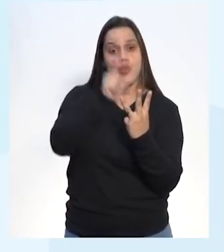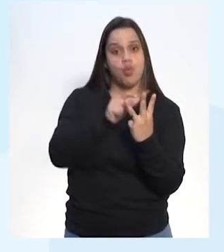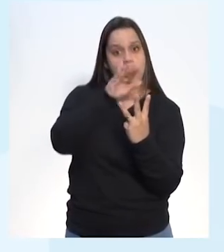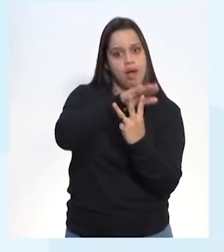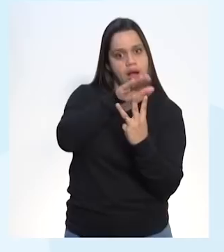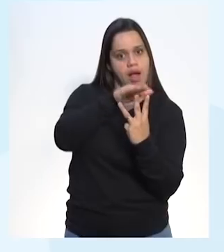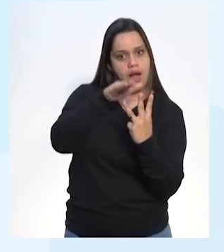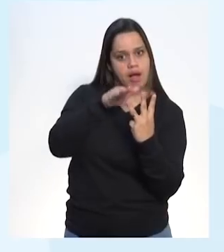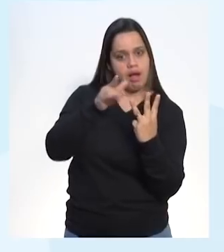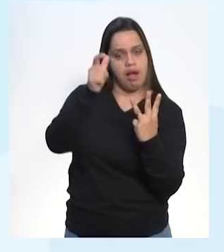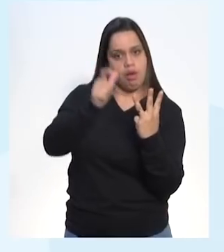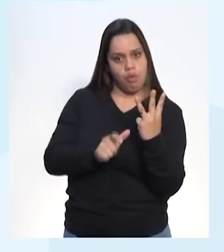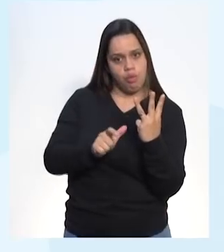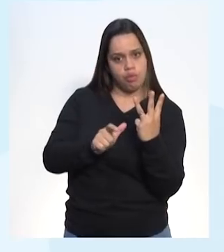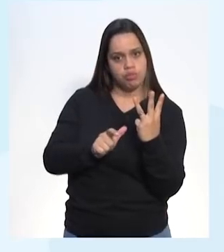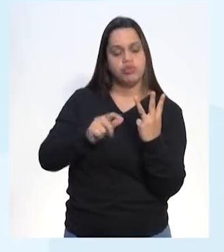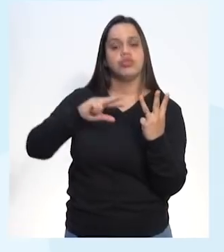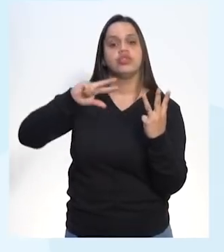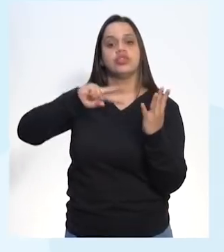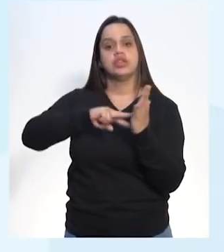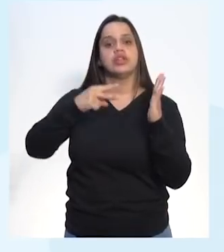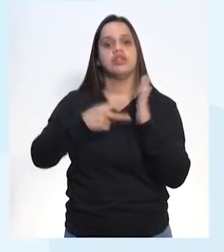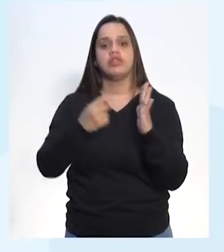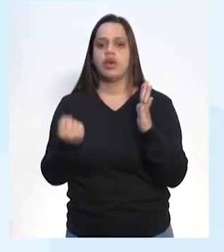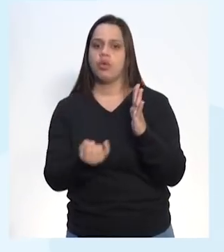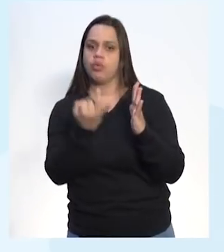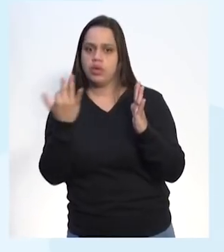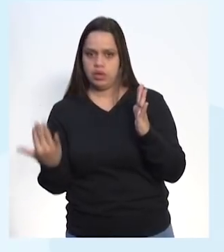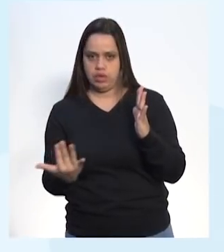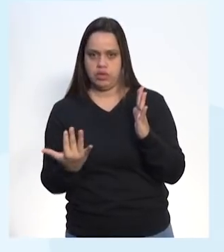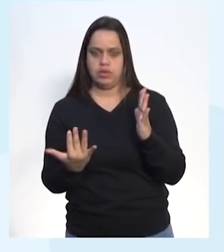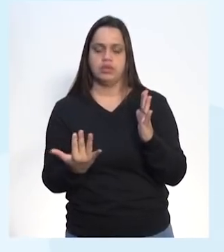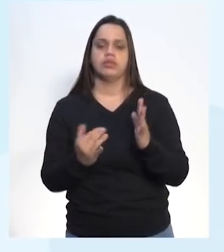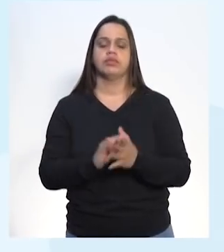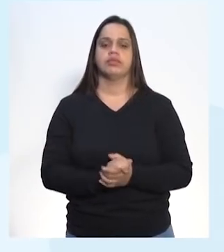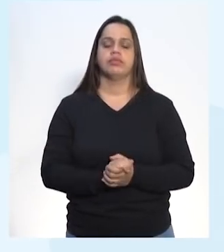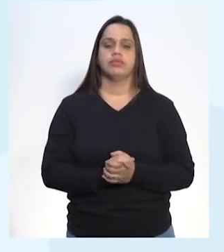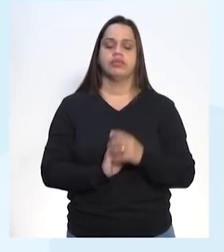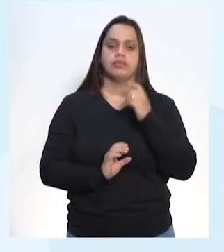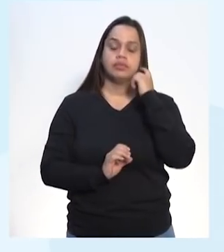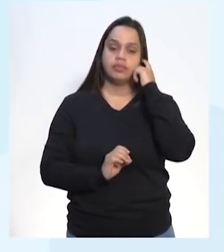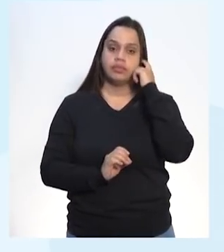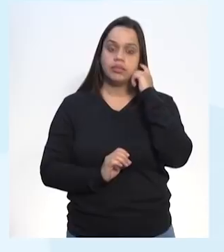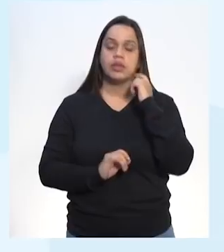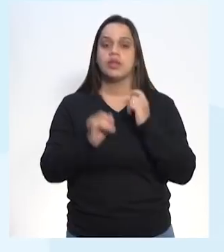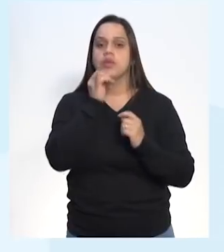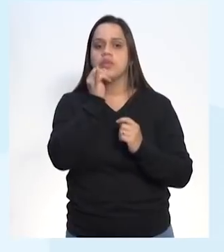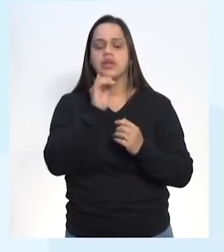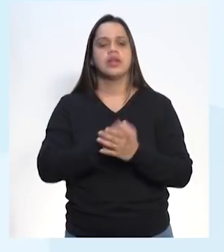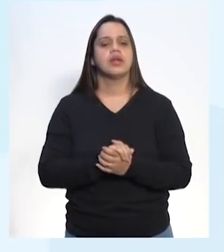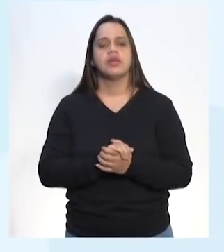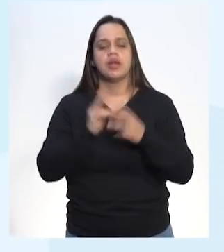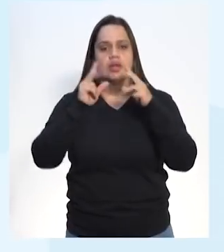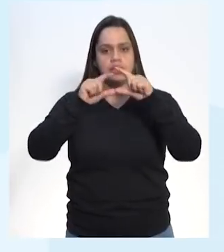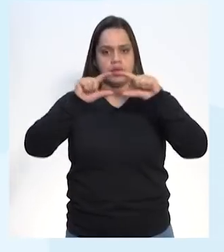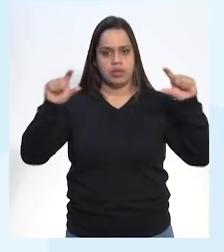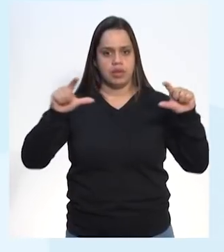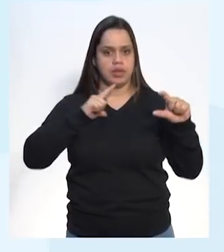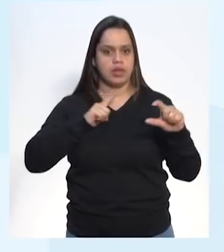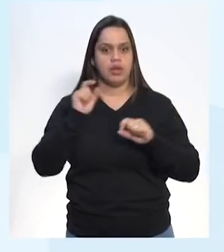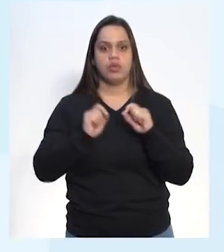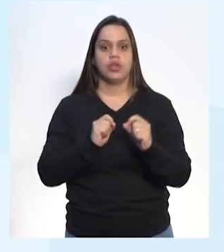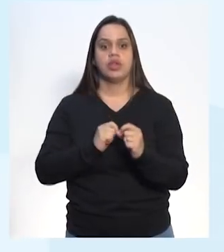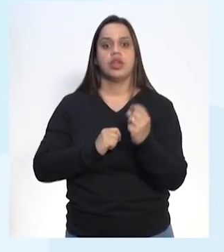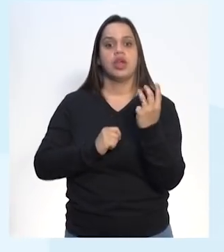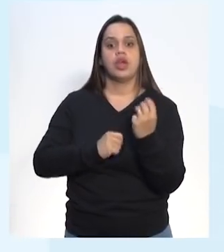posição do algarismo no número faz diferença. E isso, por exemplo, ali na tela que eles estão vendo, por exemplo, o número